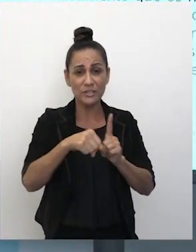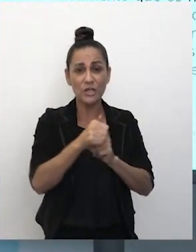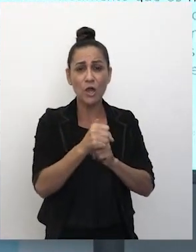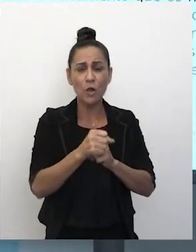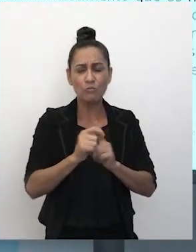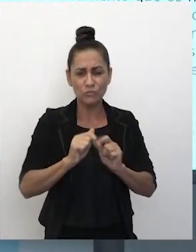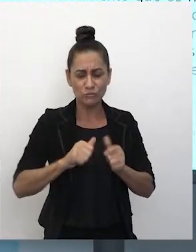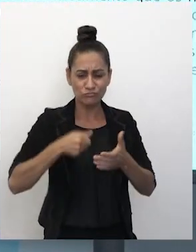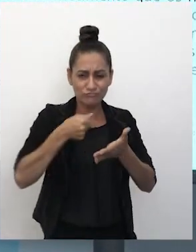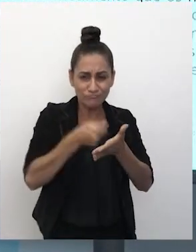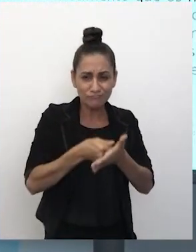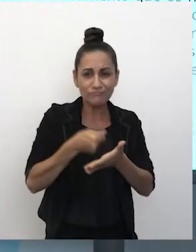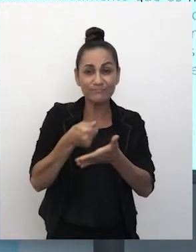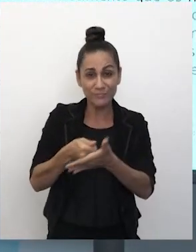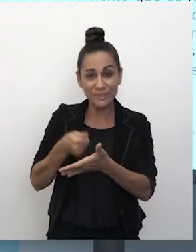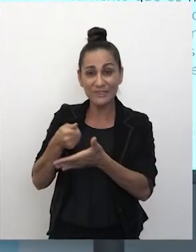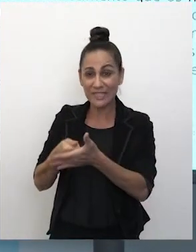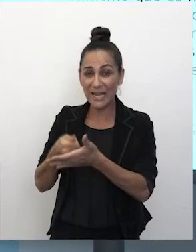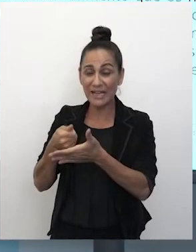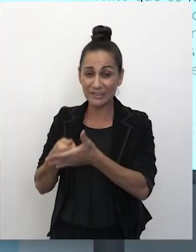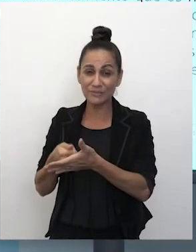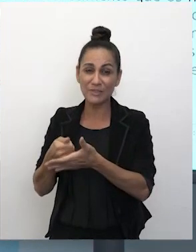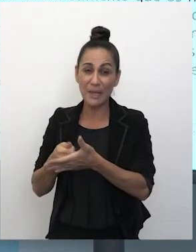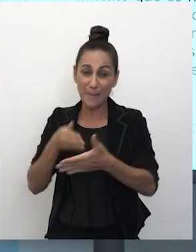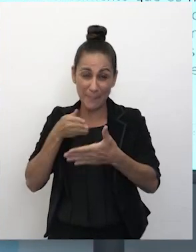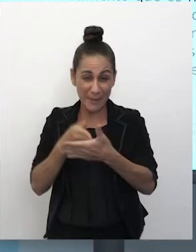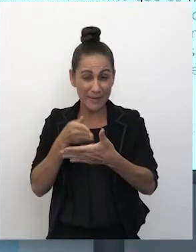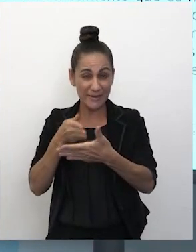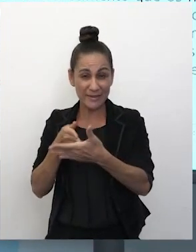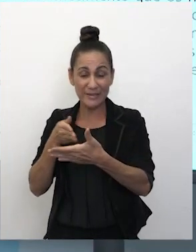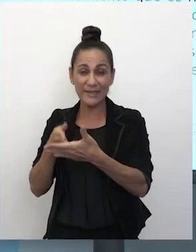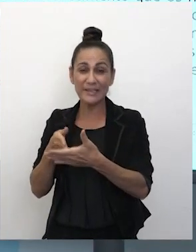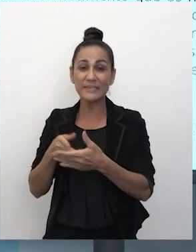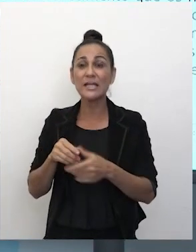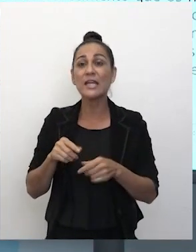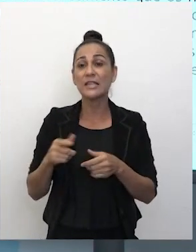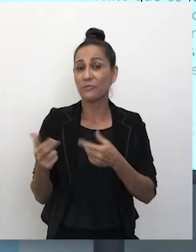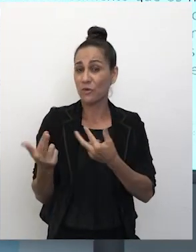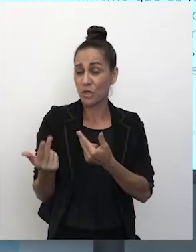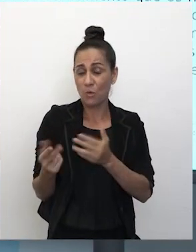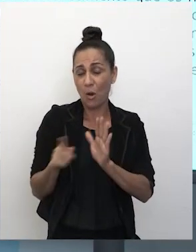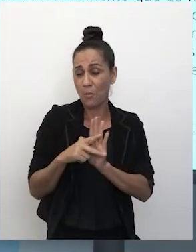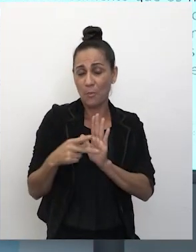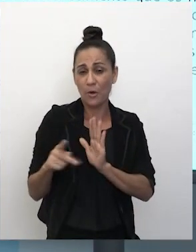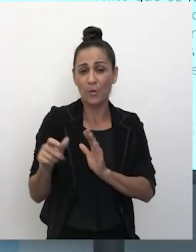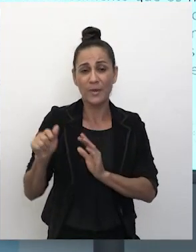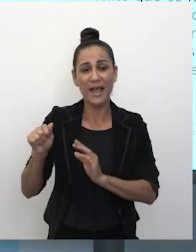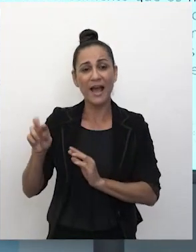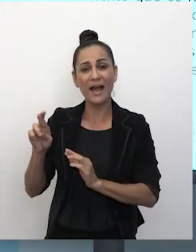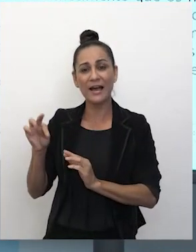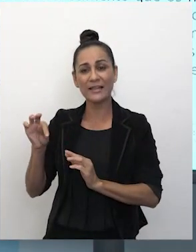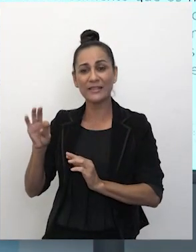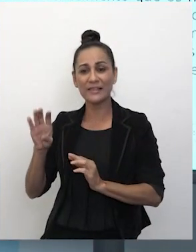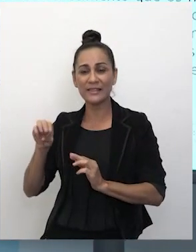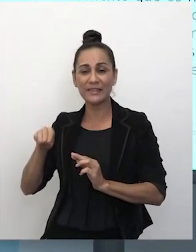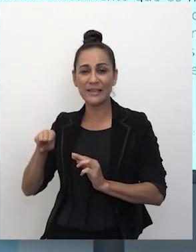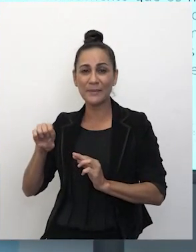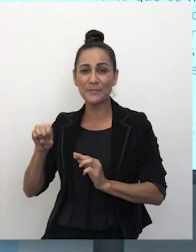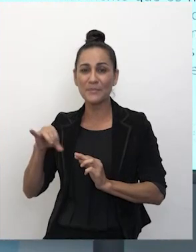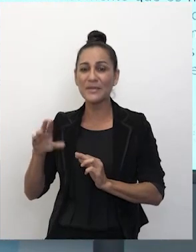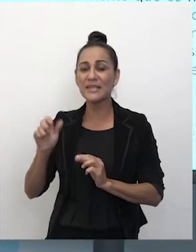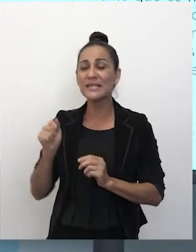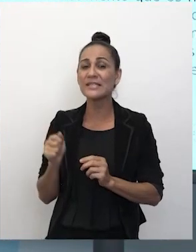enfrentaram, claro, desafios, como a gente vai ver que foi o caso da própria Artemisia Gentileschi, mas elas não eram retratadas, elas não